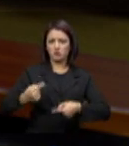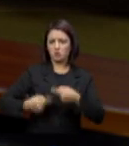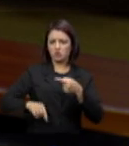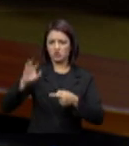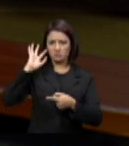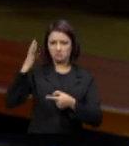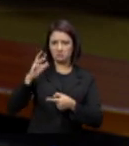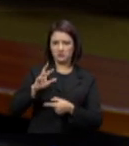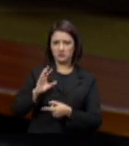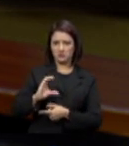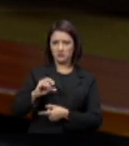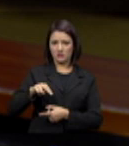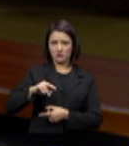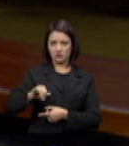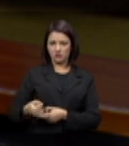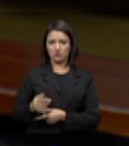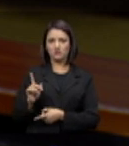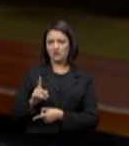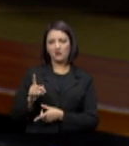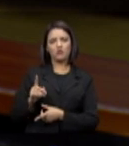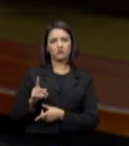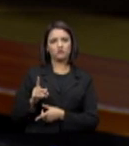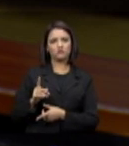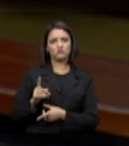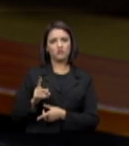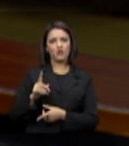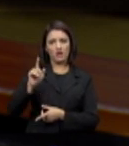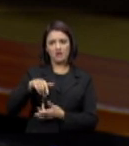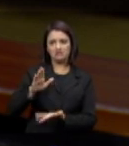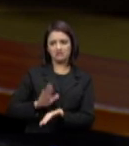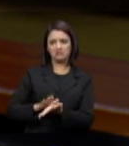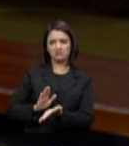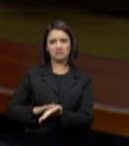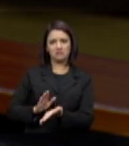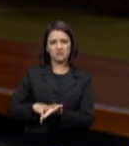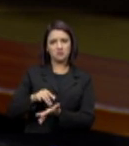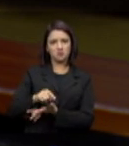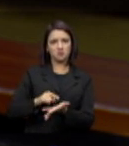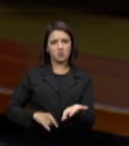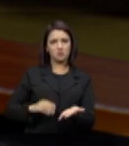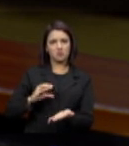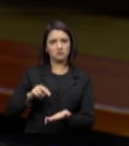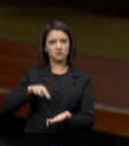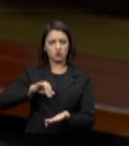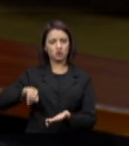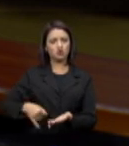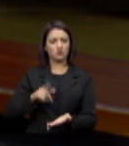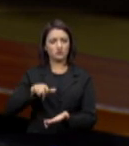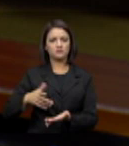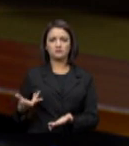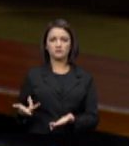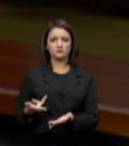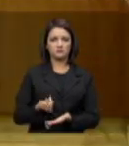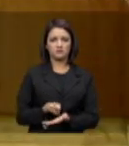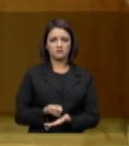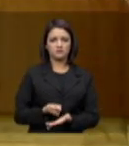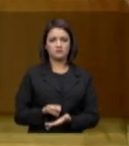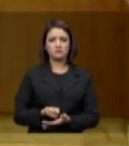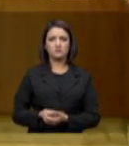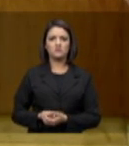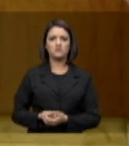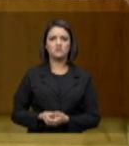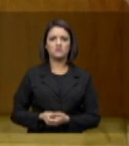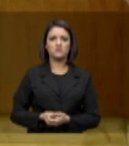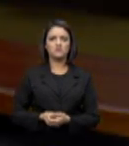ao contrário merece ser saudada a deliberação tomada pelo conselho nacional de justiça o presidente vossa